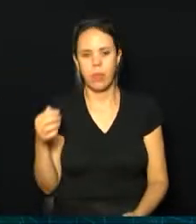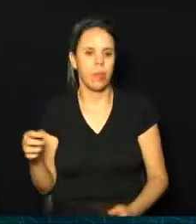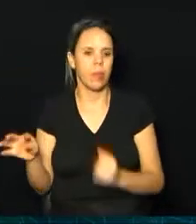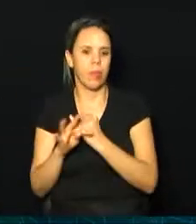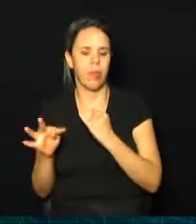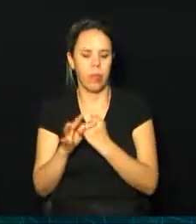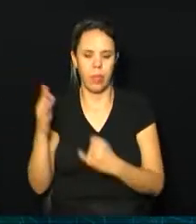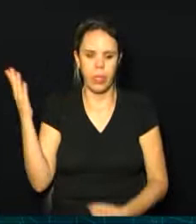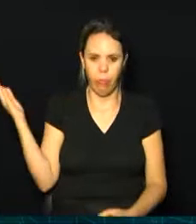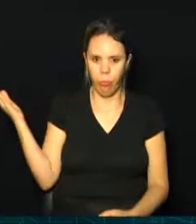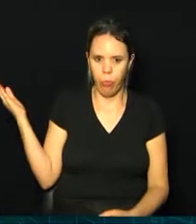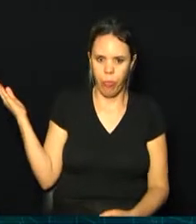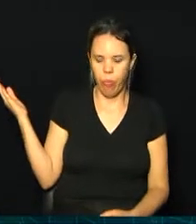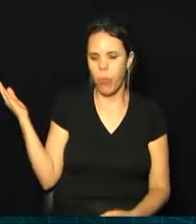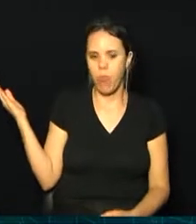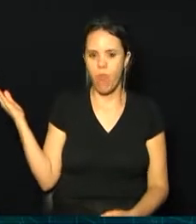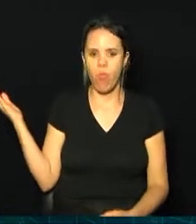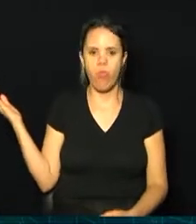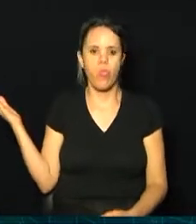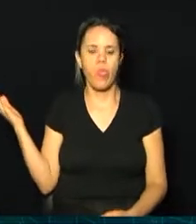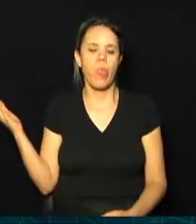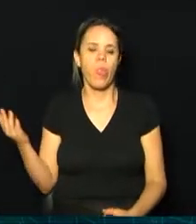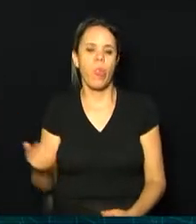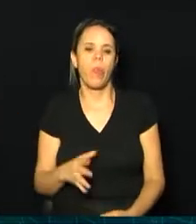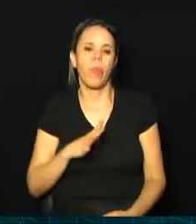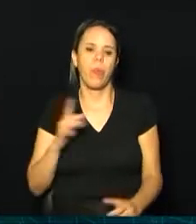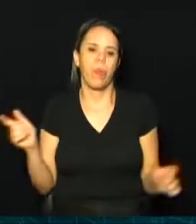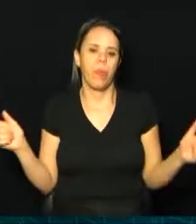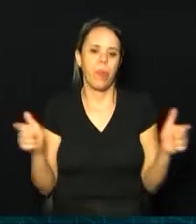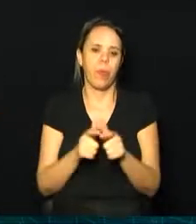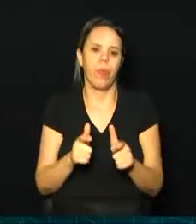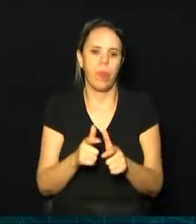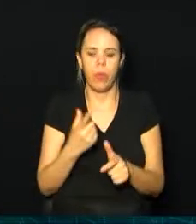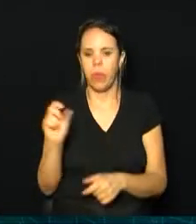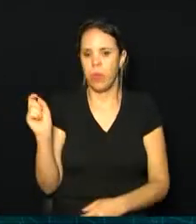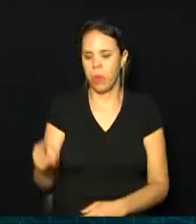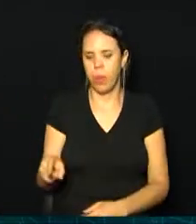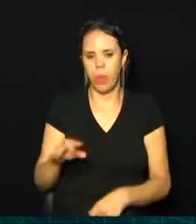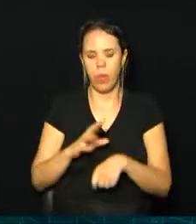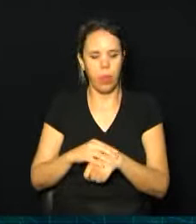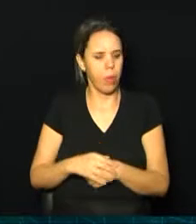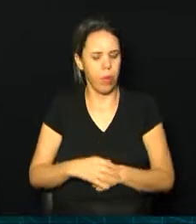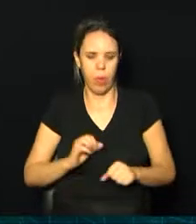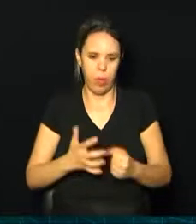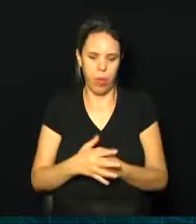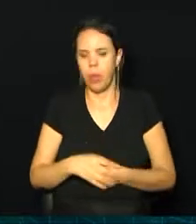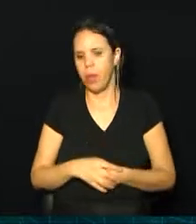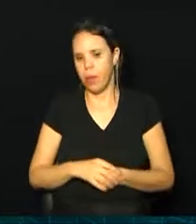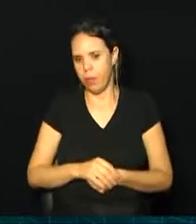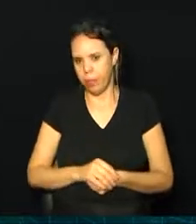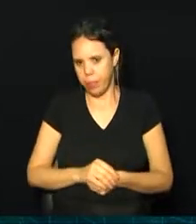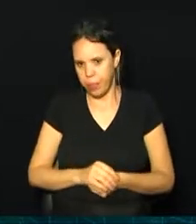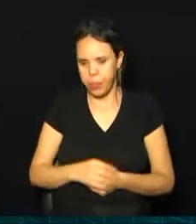15.337, Itatiba, 15.165 e agora os municípios com menos de 10 mil casos da Covid-19 em nossa